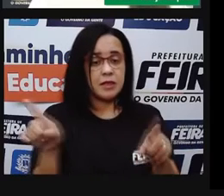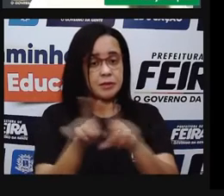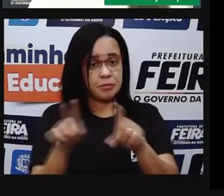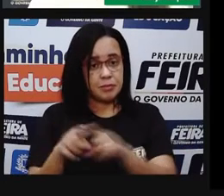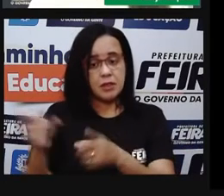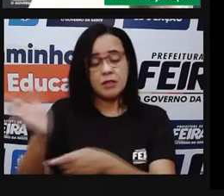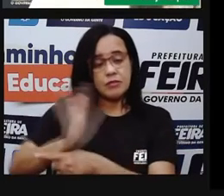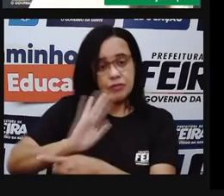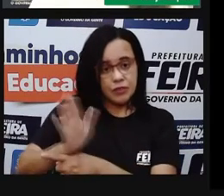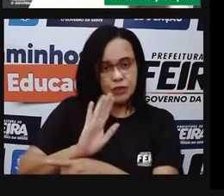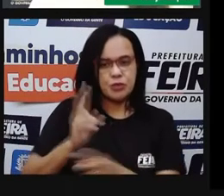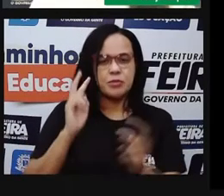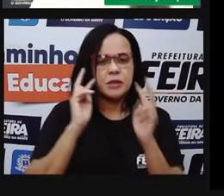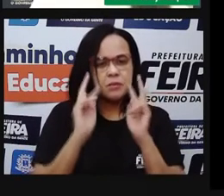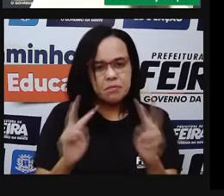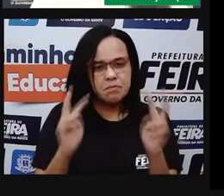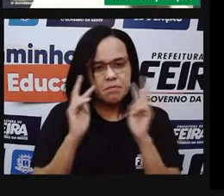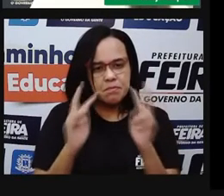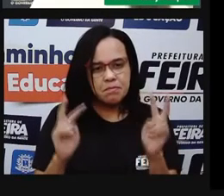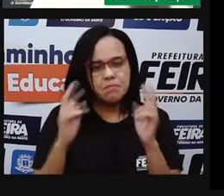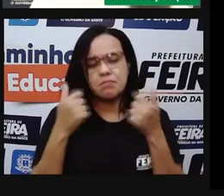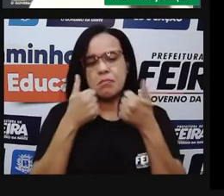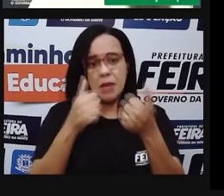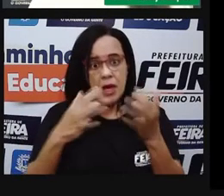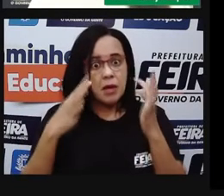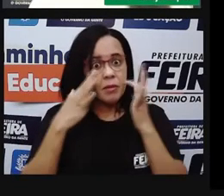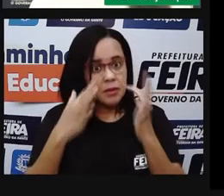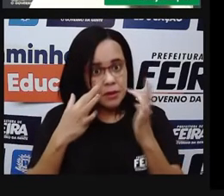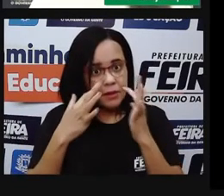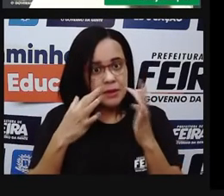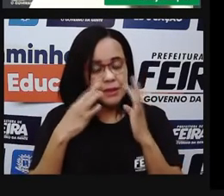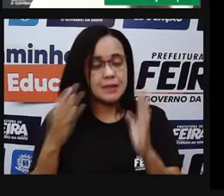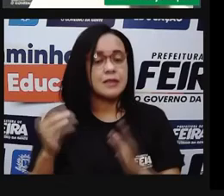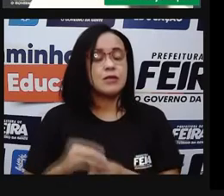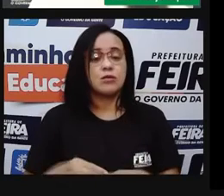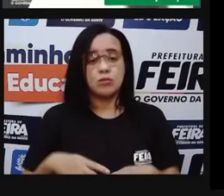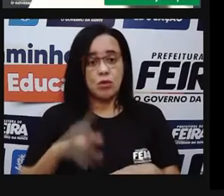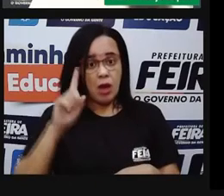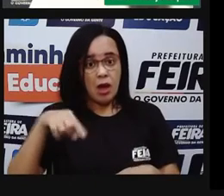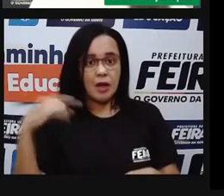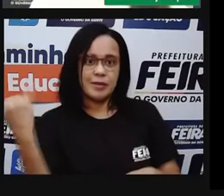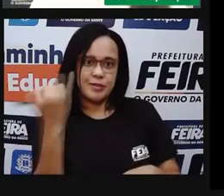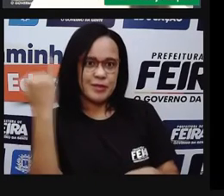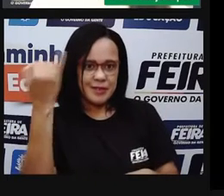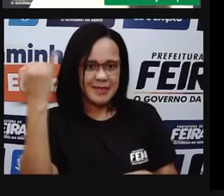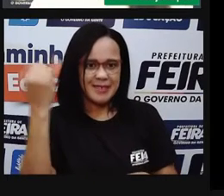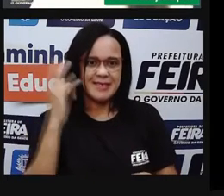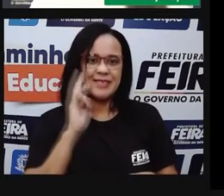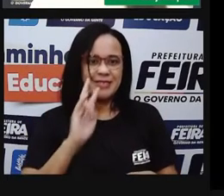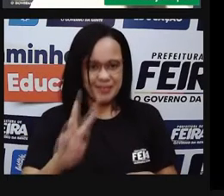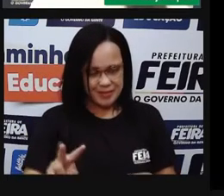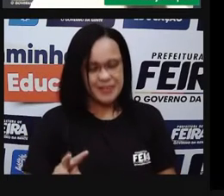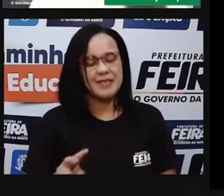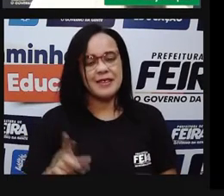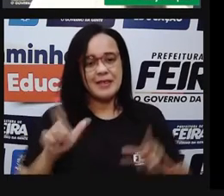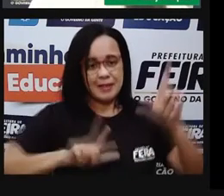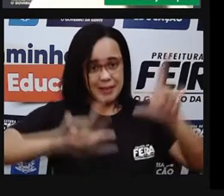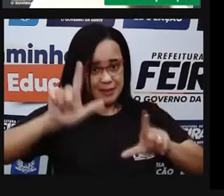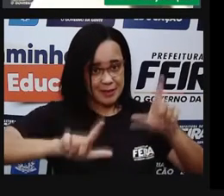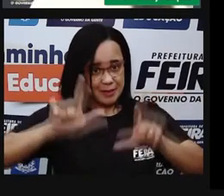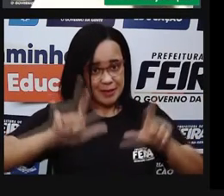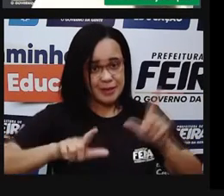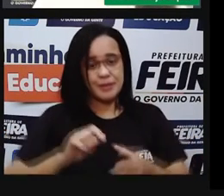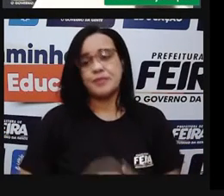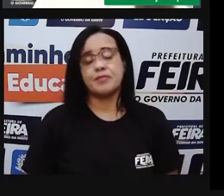e não procura realmente coisas que nos acrescentem. Na aula de hoje, você vai conhecer a história de vida de Roberval Barreto.